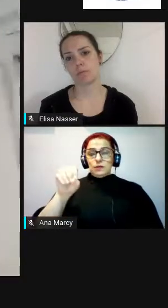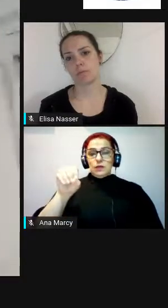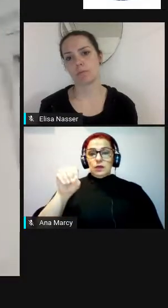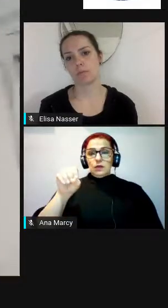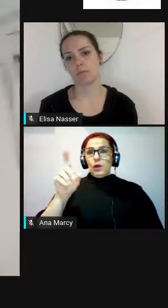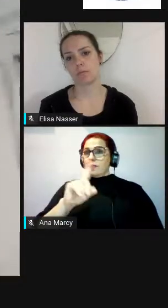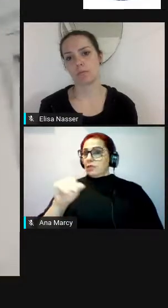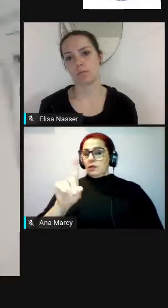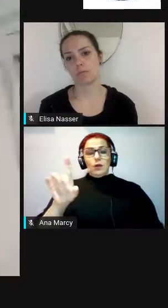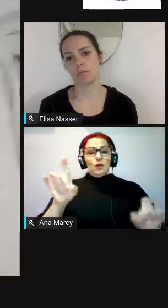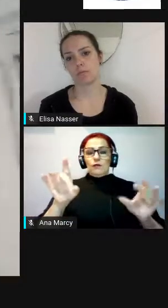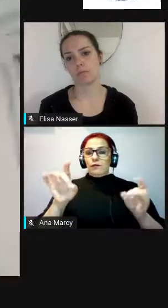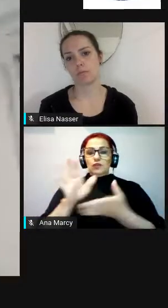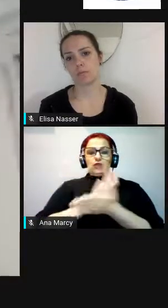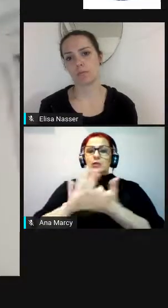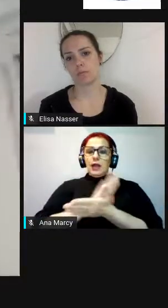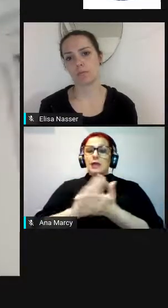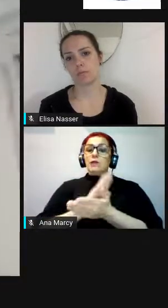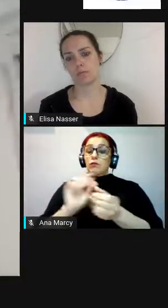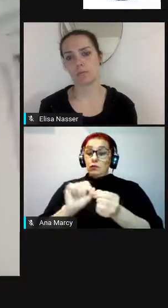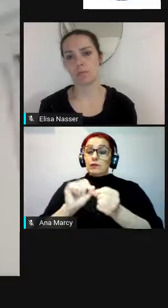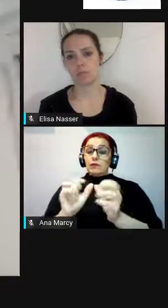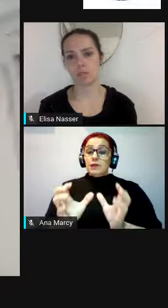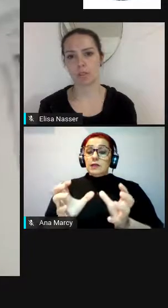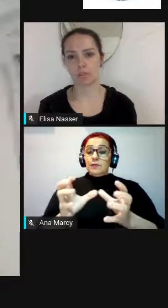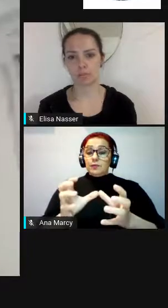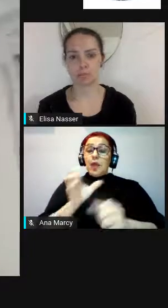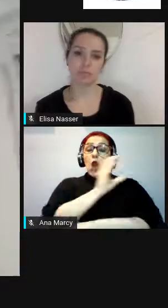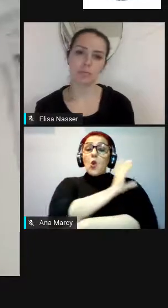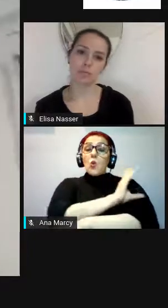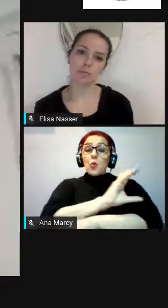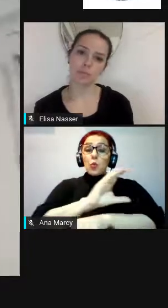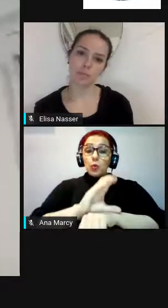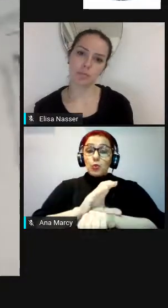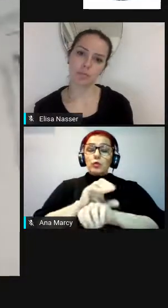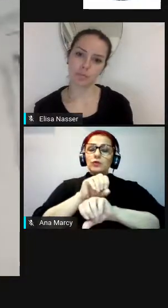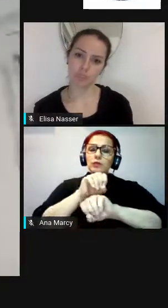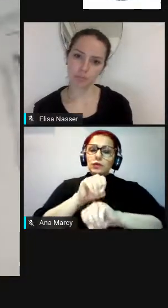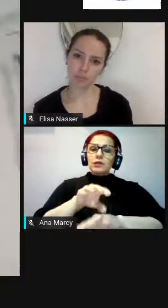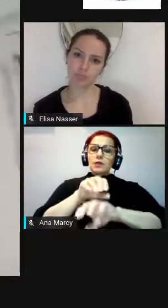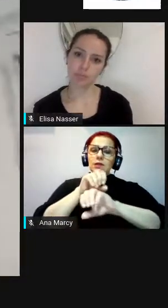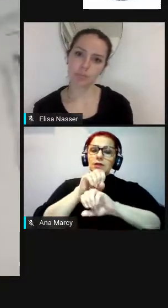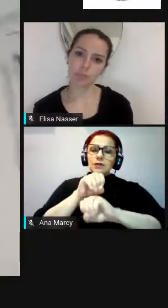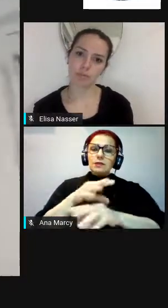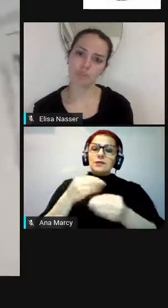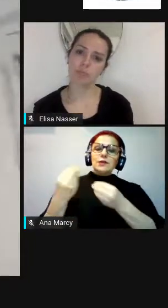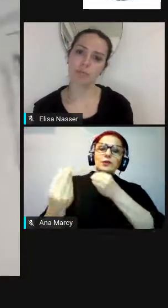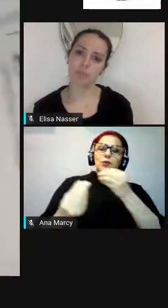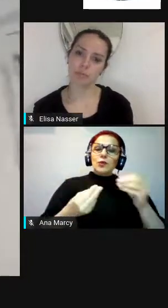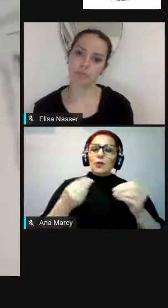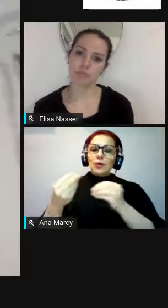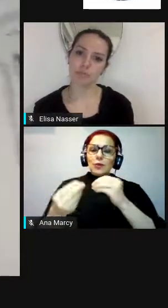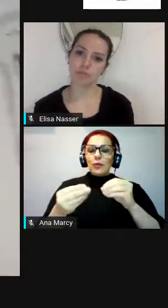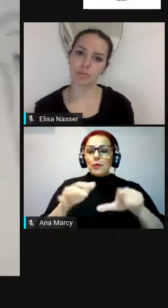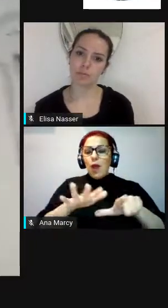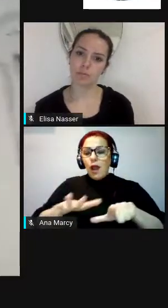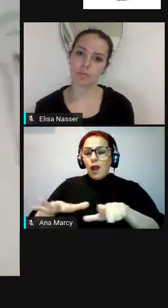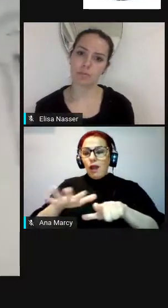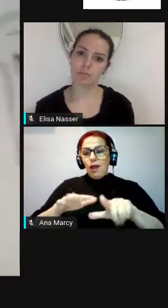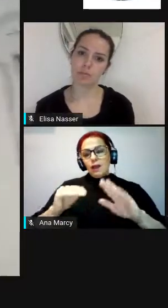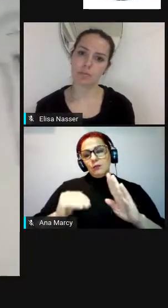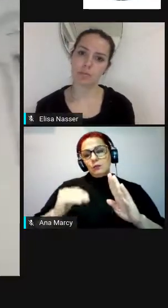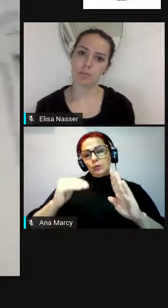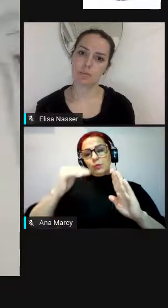mas eu pretendo eu vou abrir uma turma e tal que é um curso onde eu ensino né tudo isso que eu tô falando aqui a trabalhar nos deixa seu trabalho e tudo mais mas para